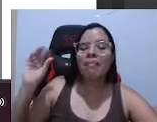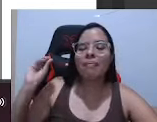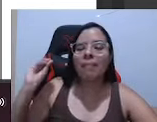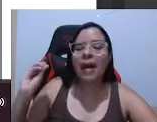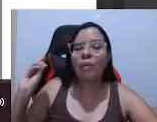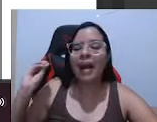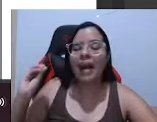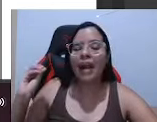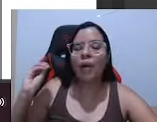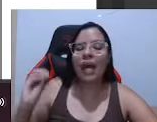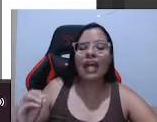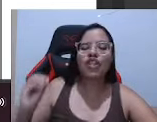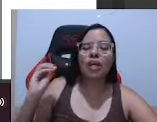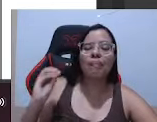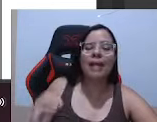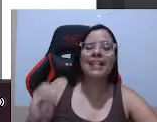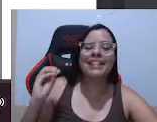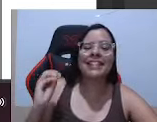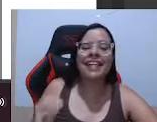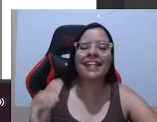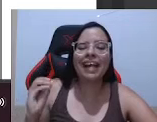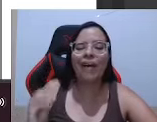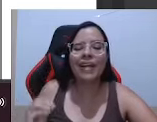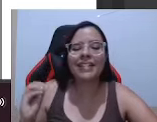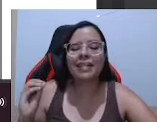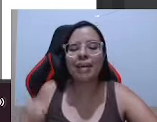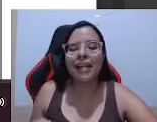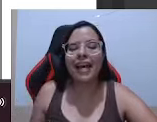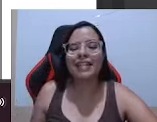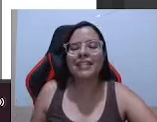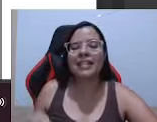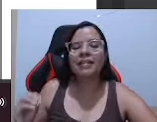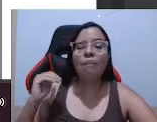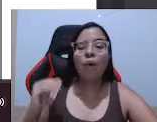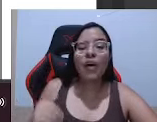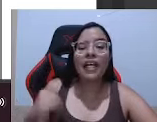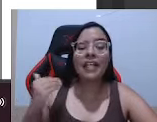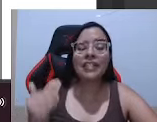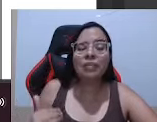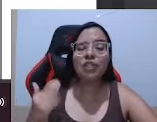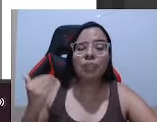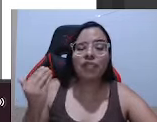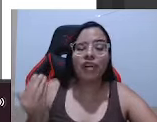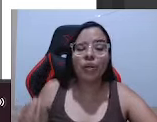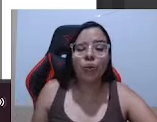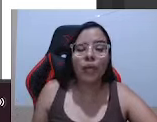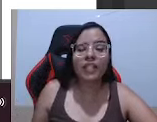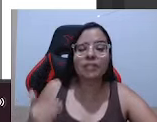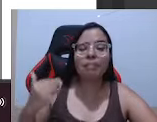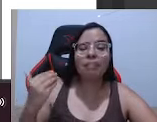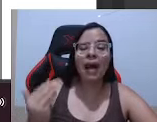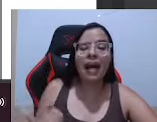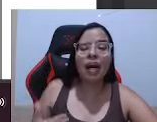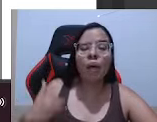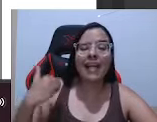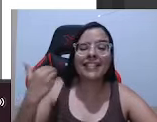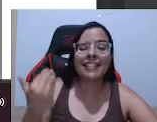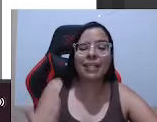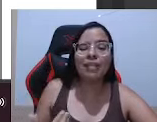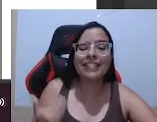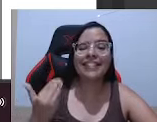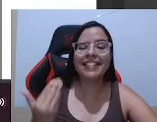R$ 5.581,50 para uma carga horária de apenas 30 horas semanais. Pouquíssimas prefeituras